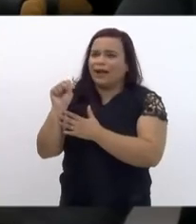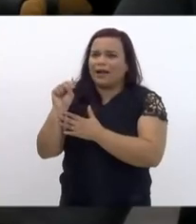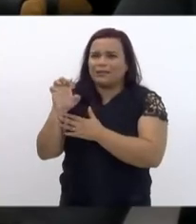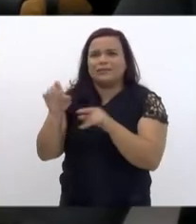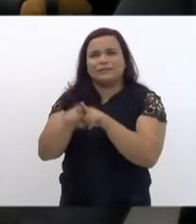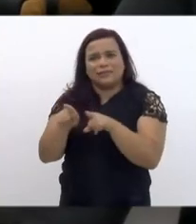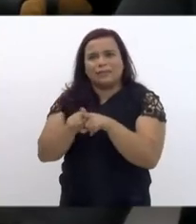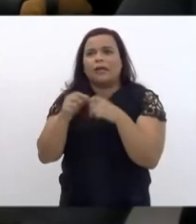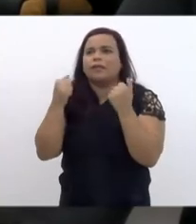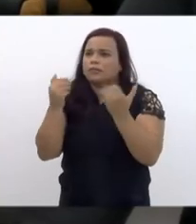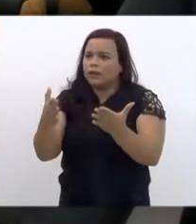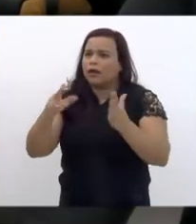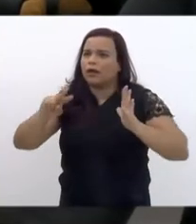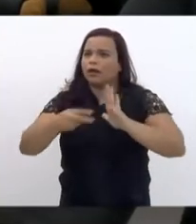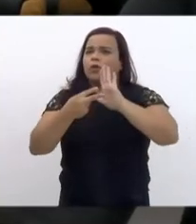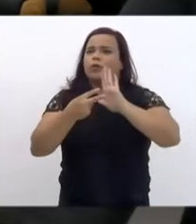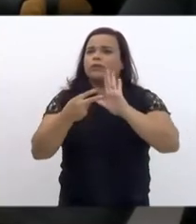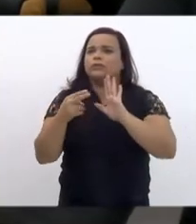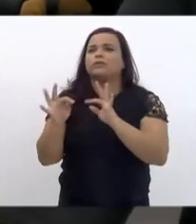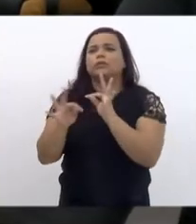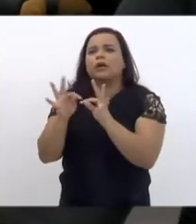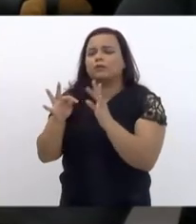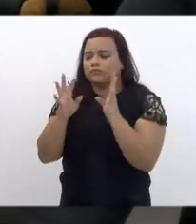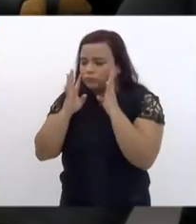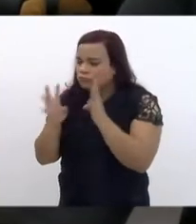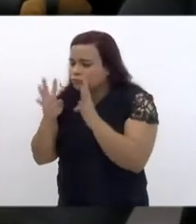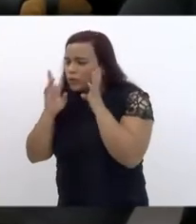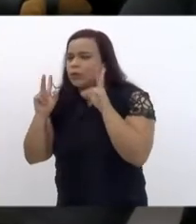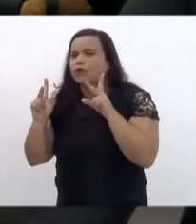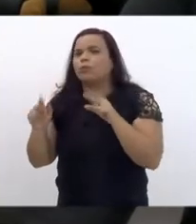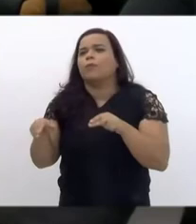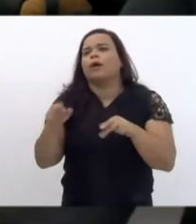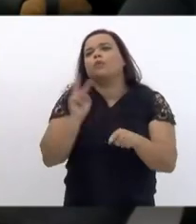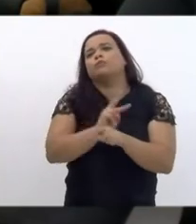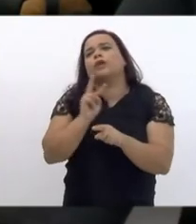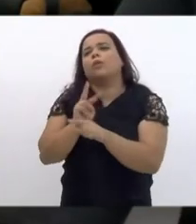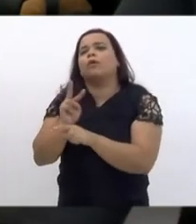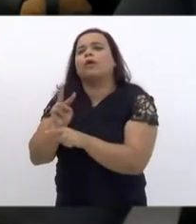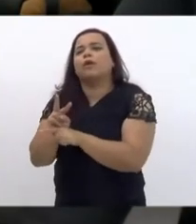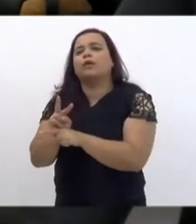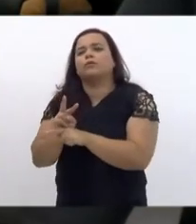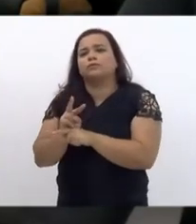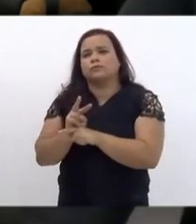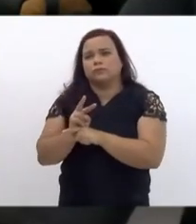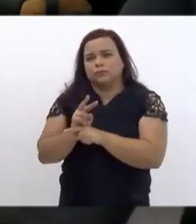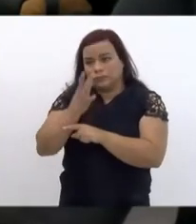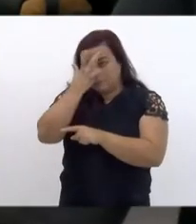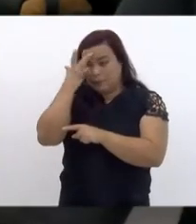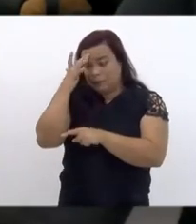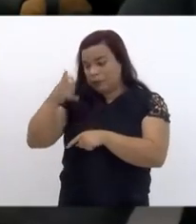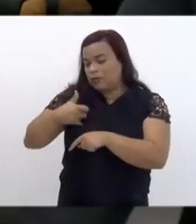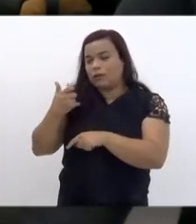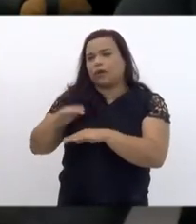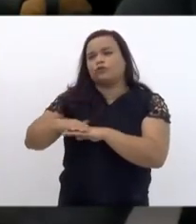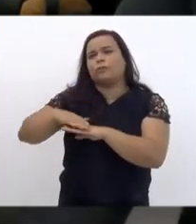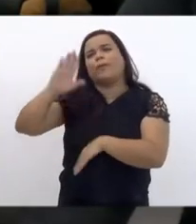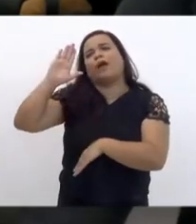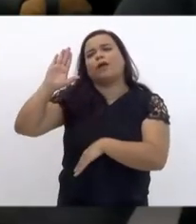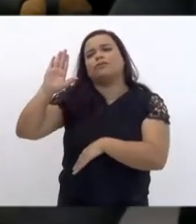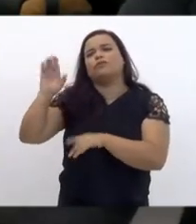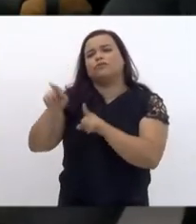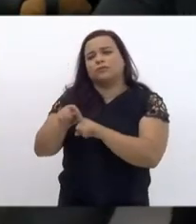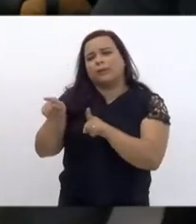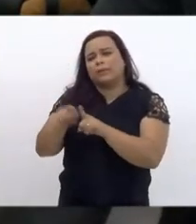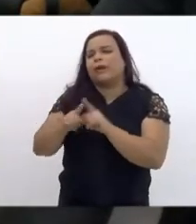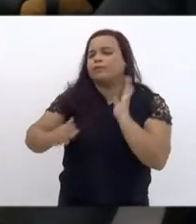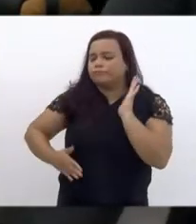tratamento deve ser tal qual da segurança com os marginais de maior idade. Então, que fique registrado